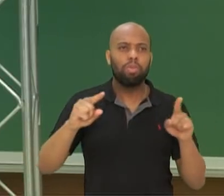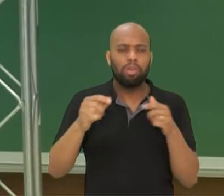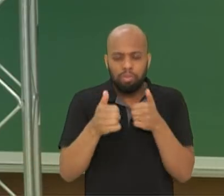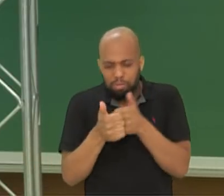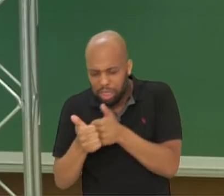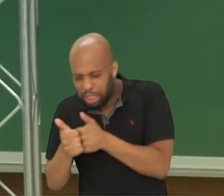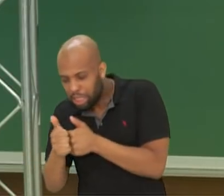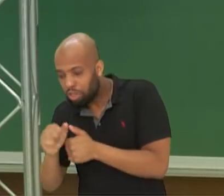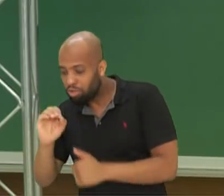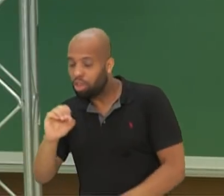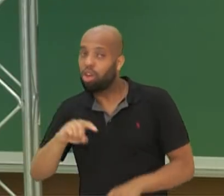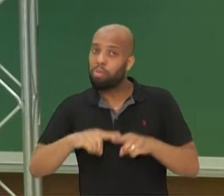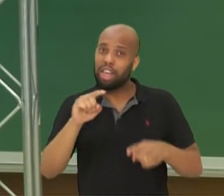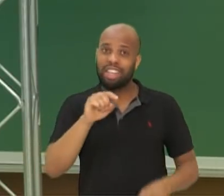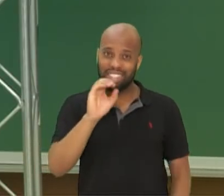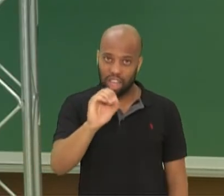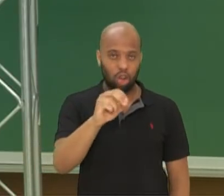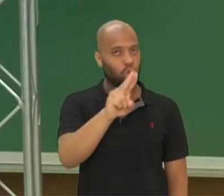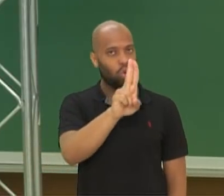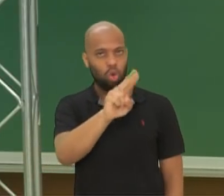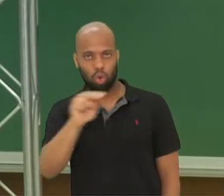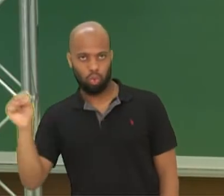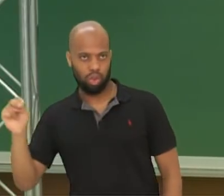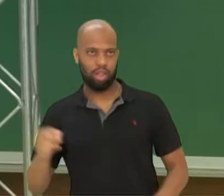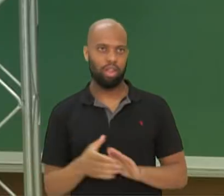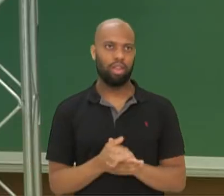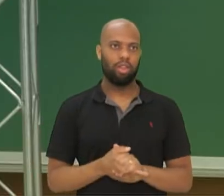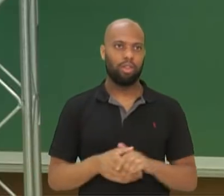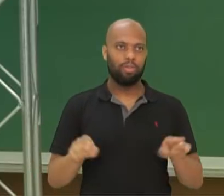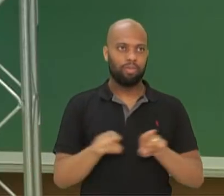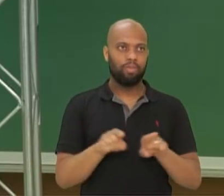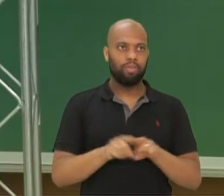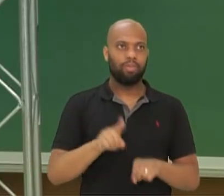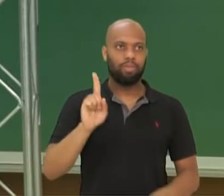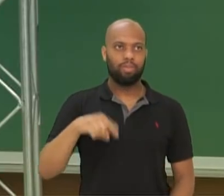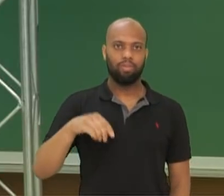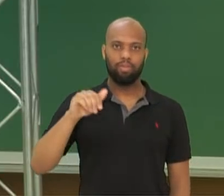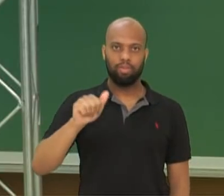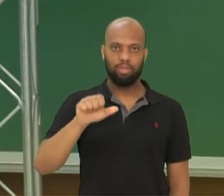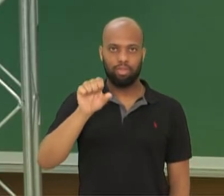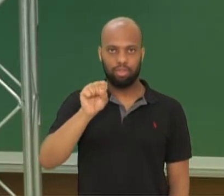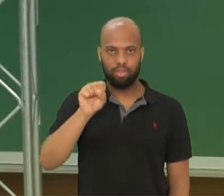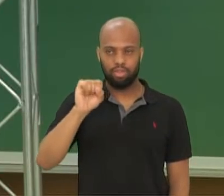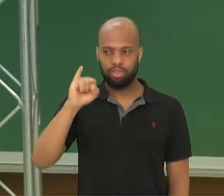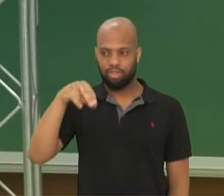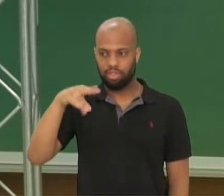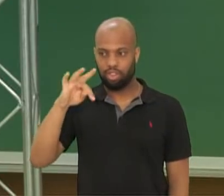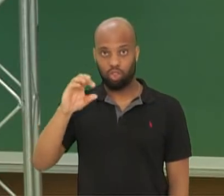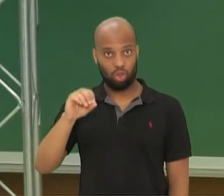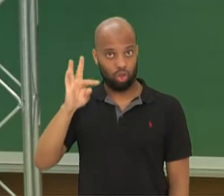menor, mas nunca será 0. Inclusive, isso aqui se chama assíntota, né? Ela é